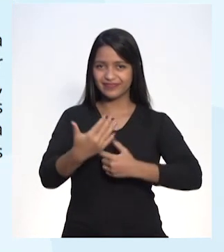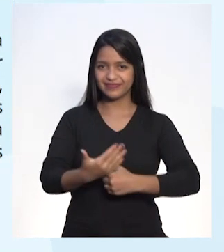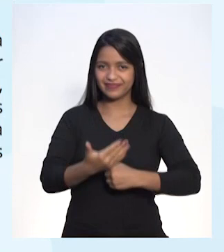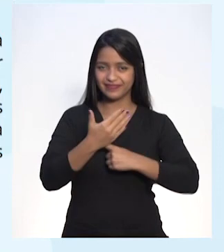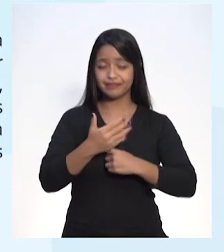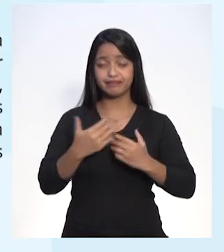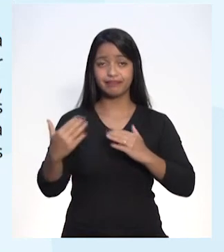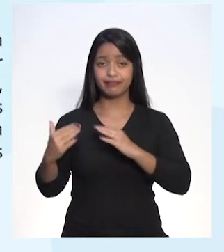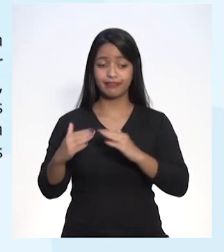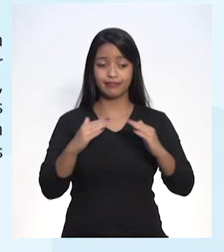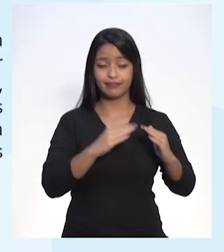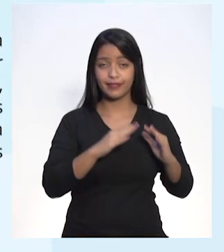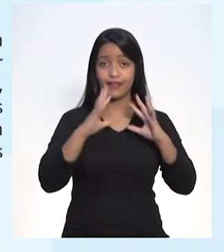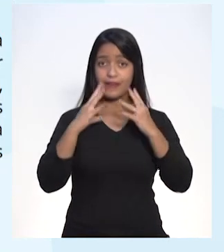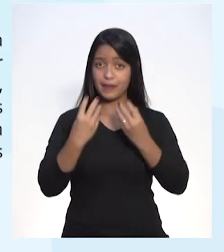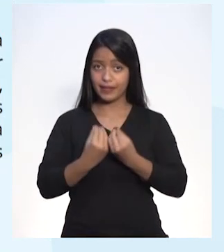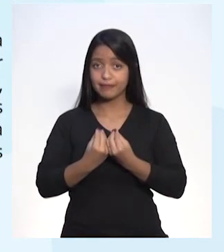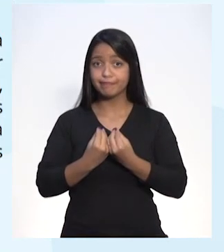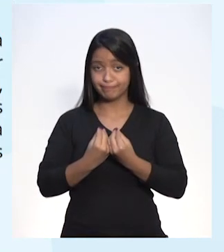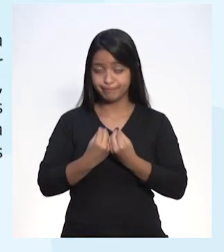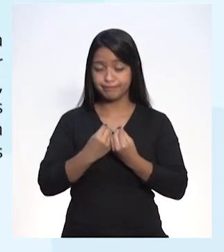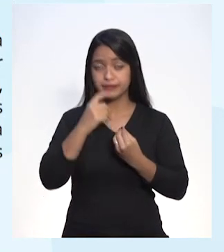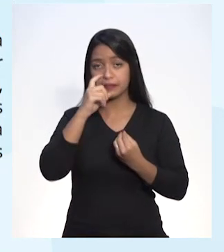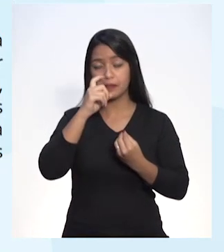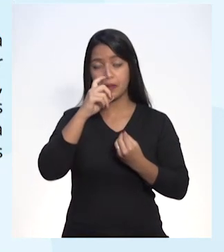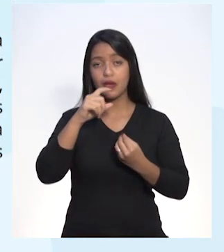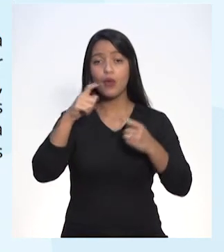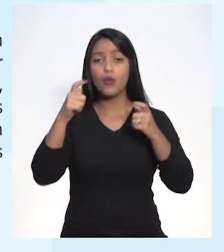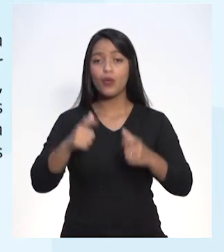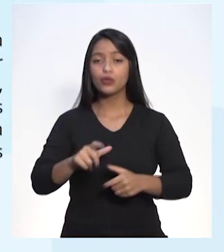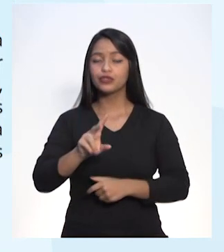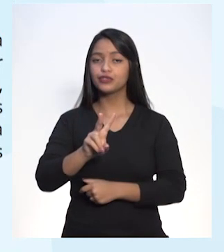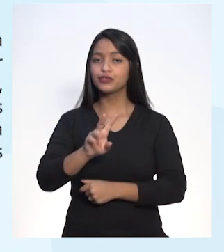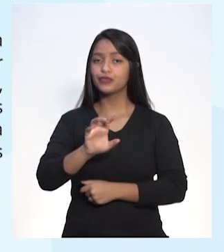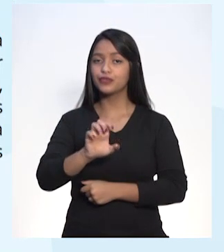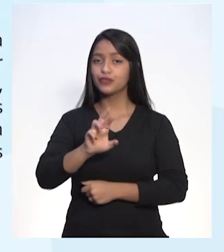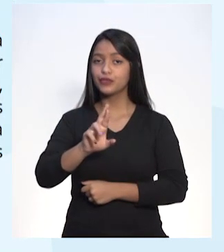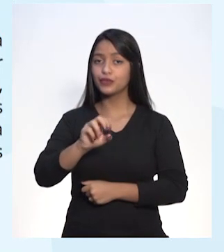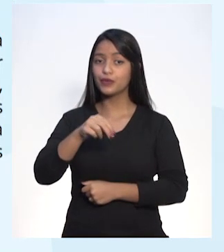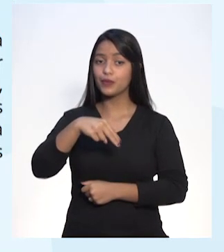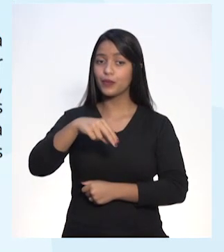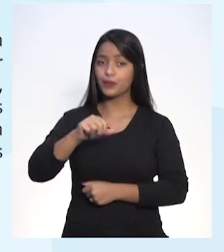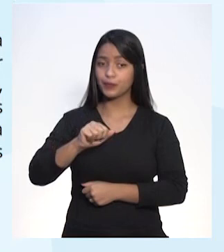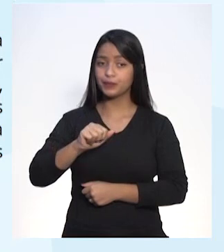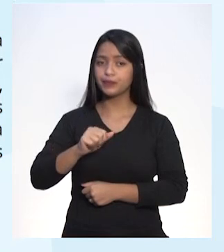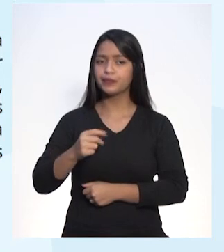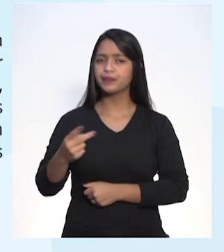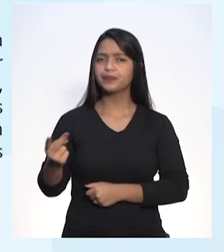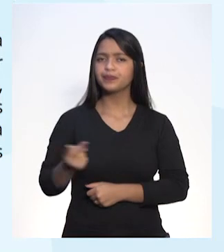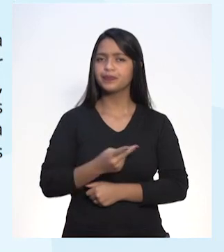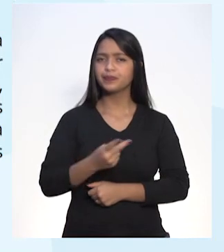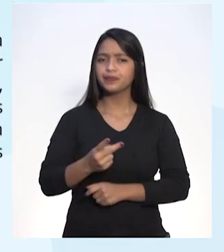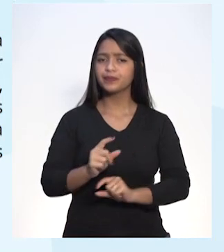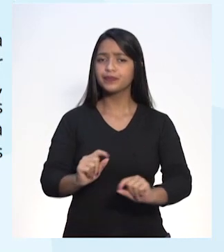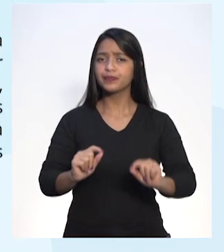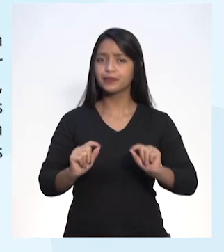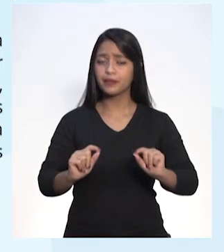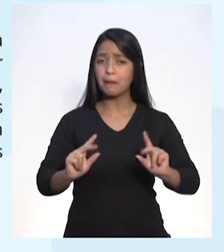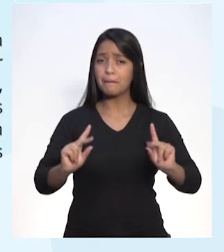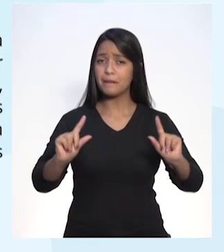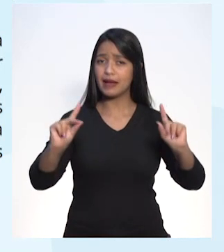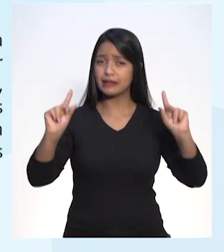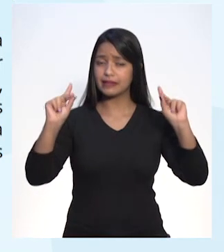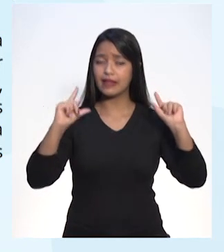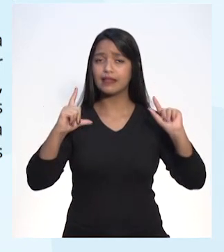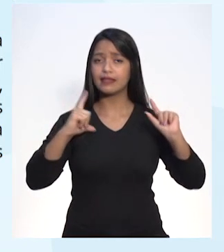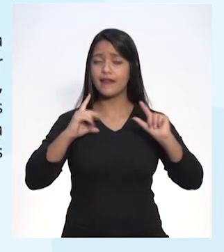gente. Olha ali, ó. 2 casas iguais em dignidade. Então, a gente sabe que tinha lá os Montecchio e os... Ai,